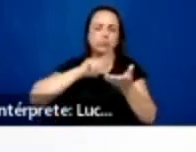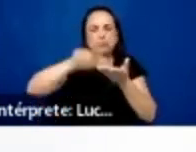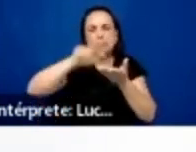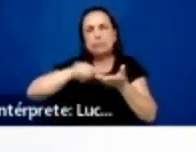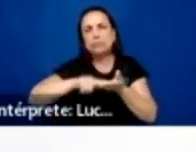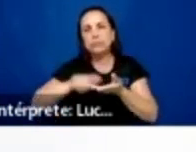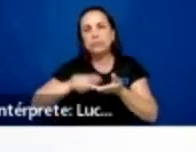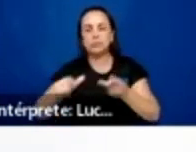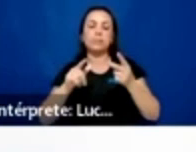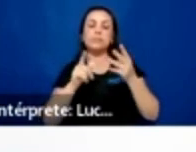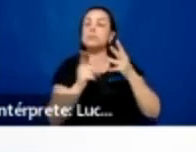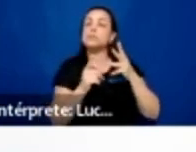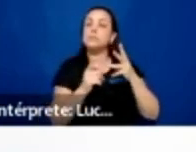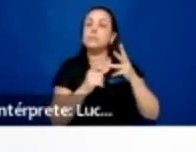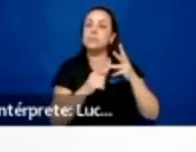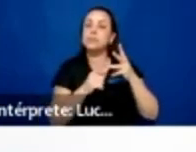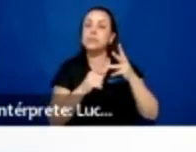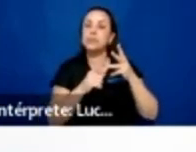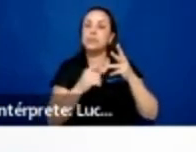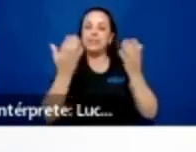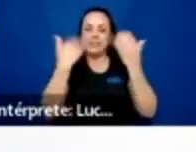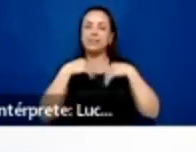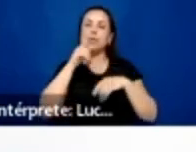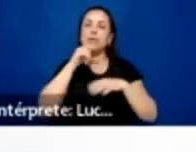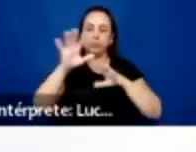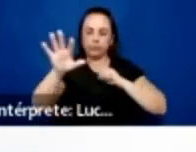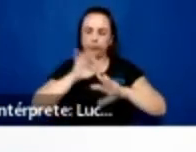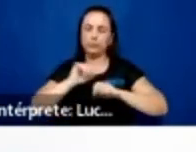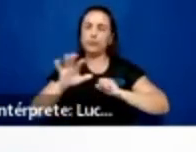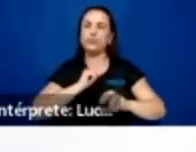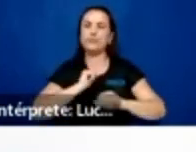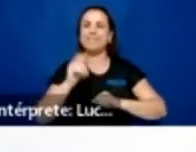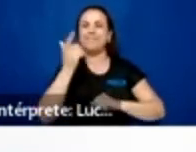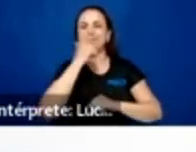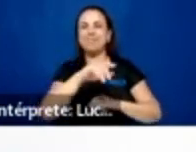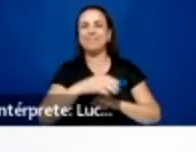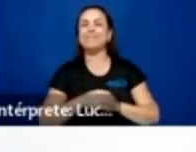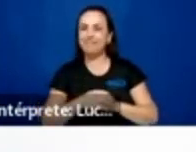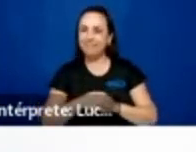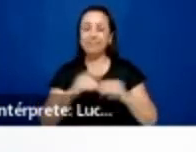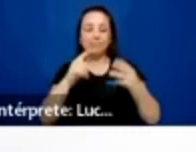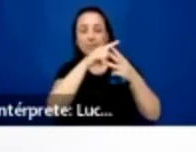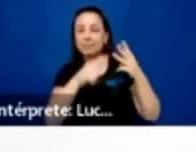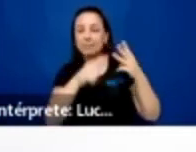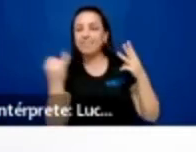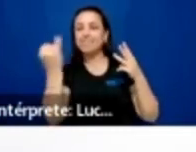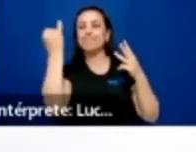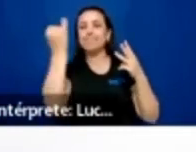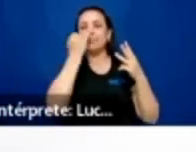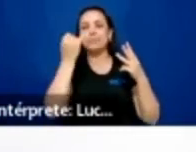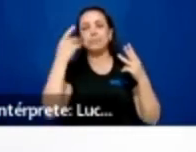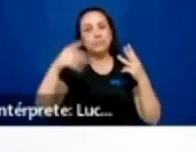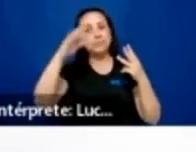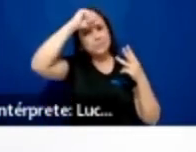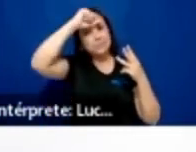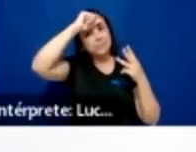Então, essa é a explicação físico-química que a Timol tem para você sobre